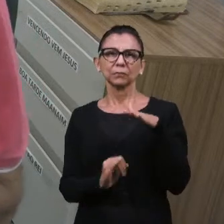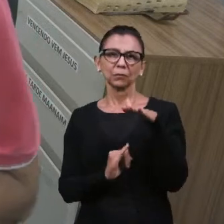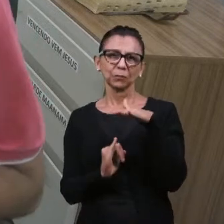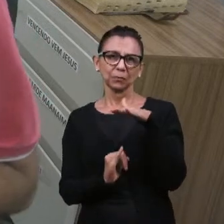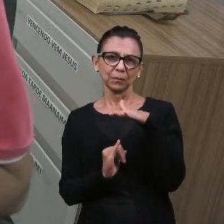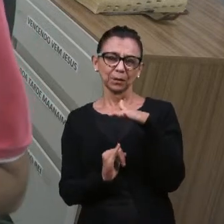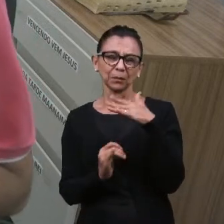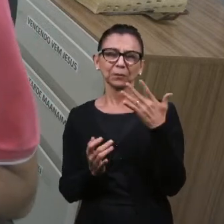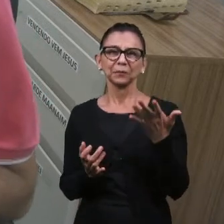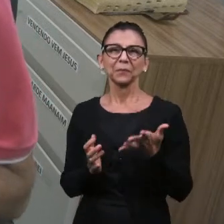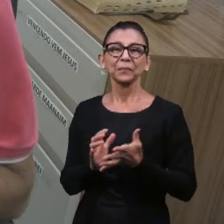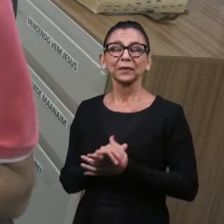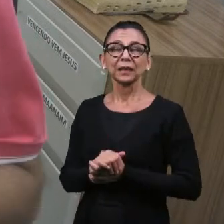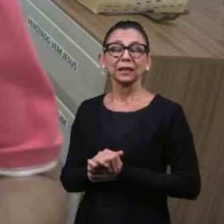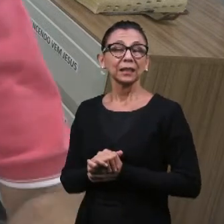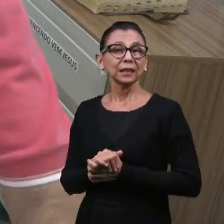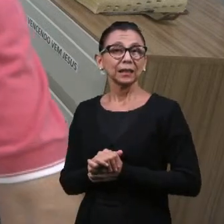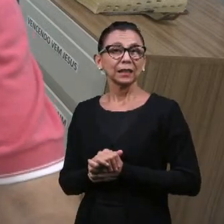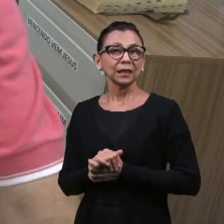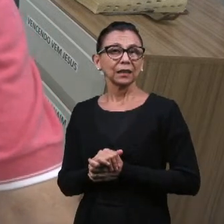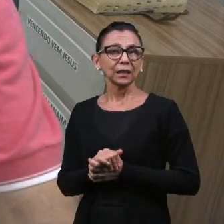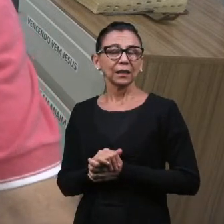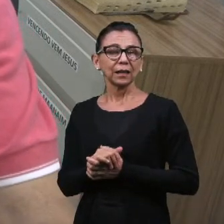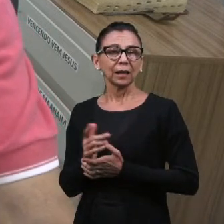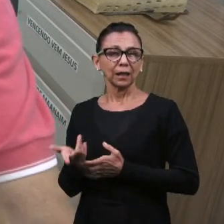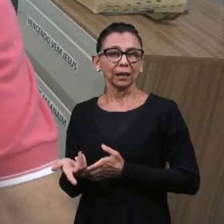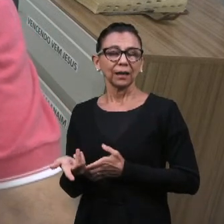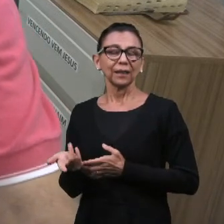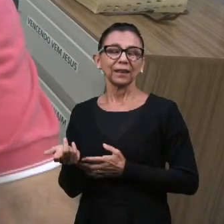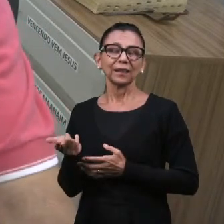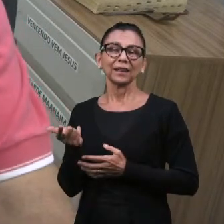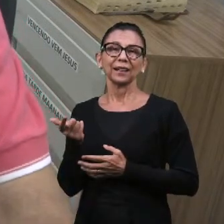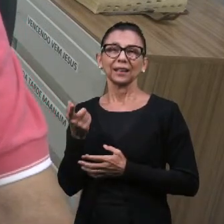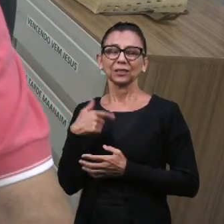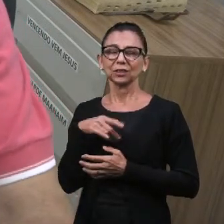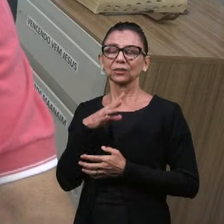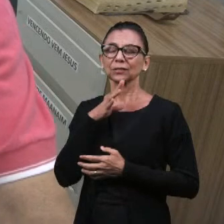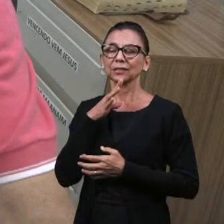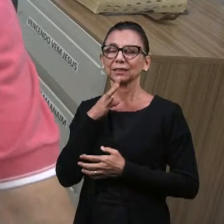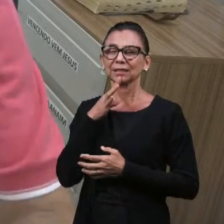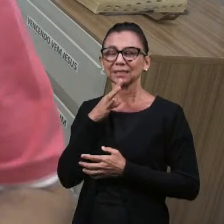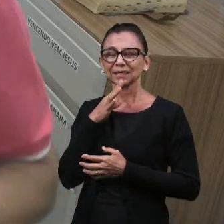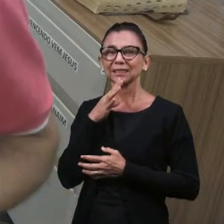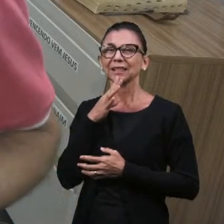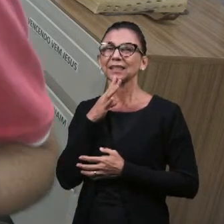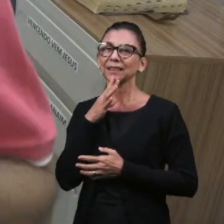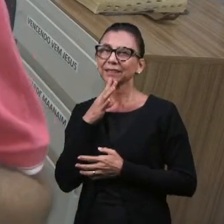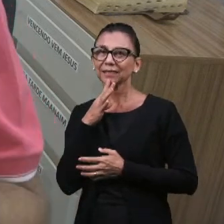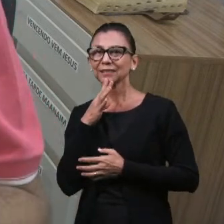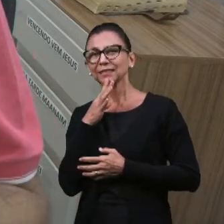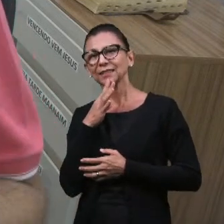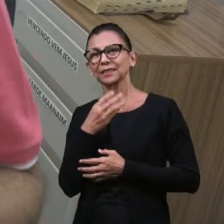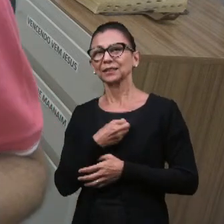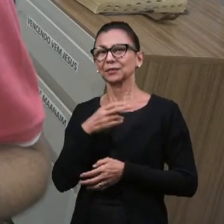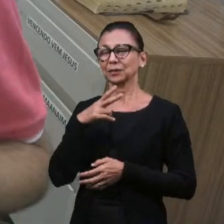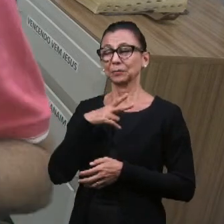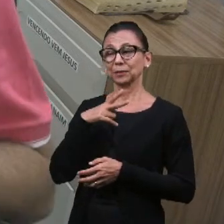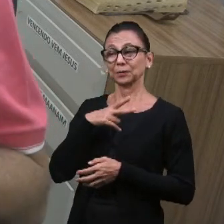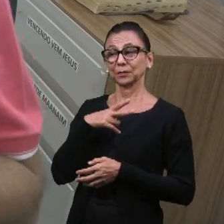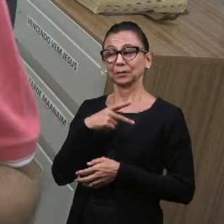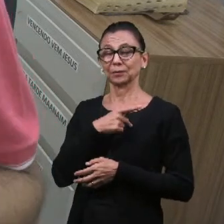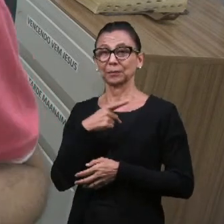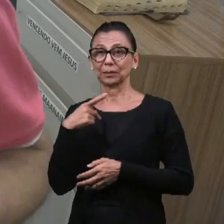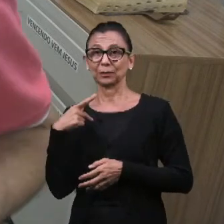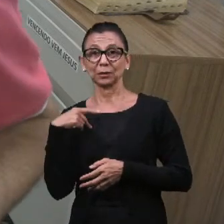através dessa conversa a gente fica sabendo um pouco mais da vida do pastor, né? A